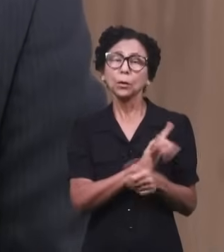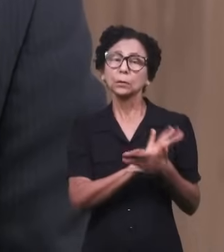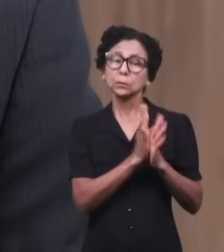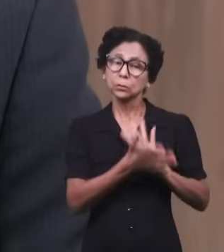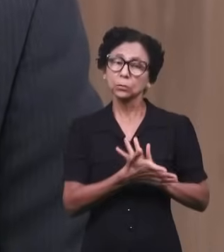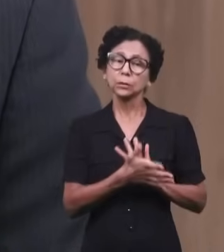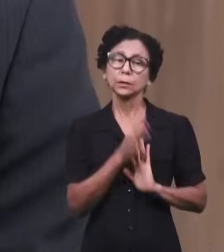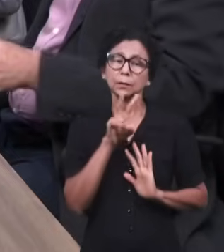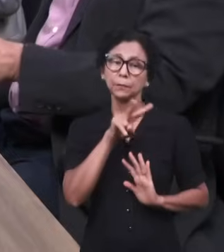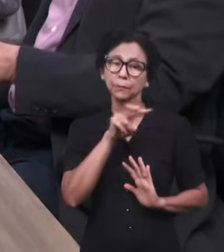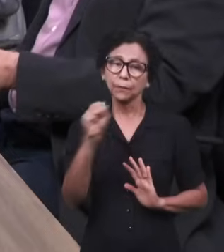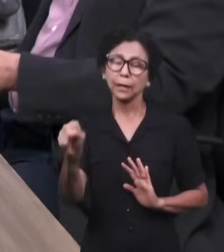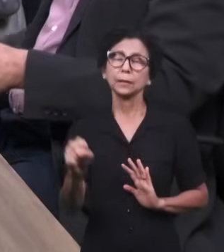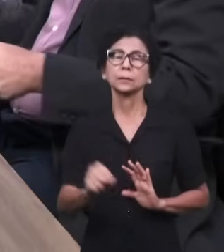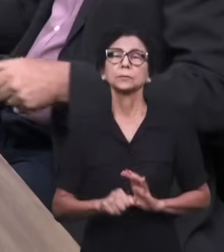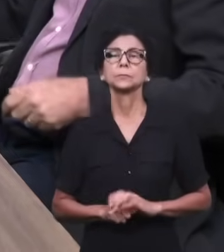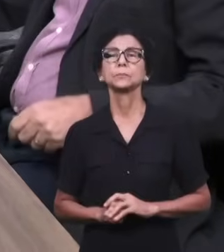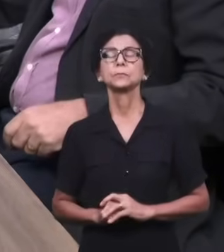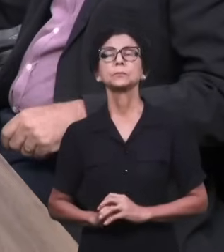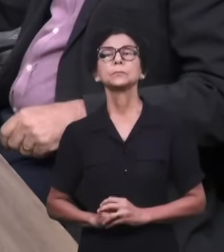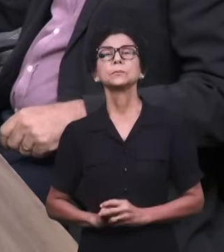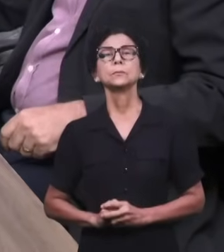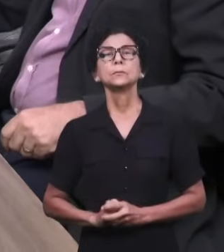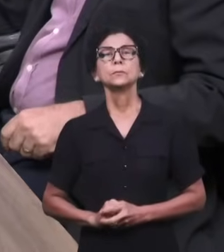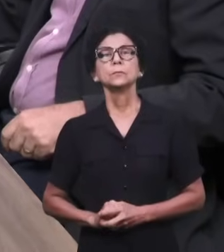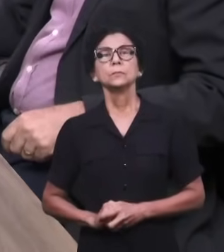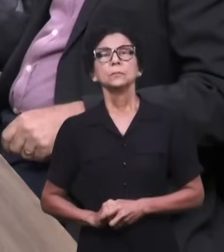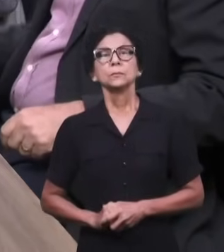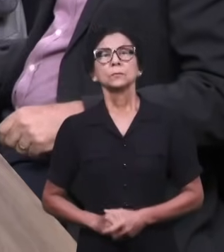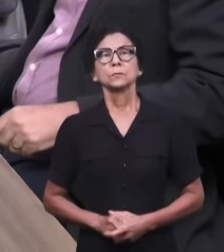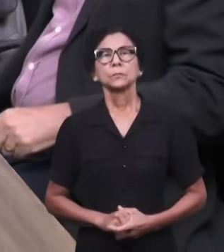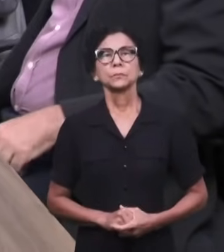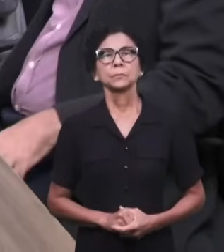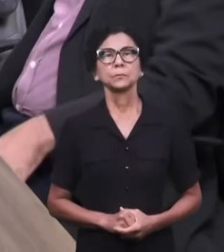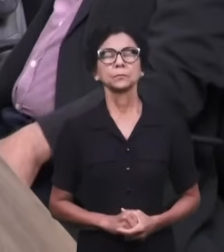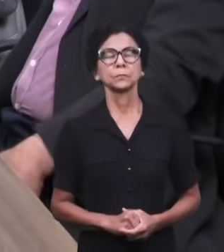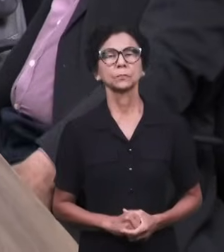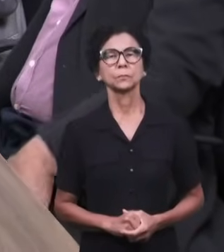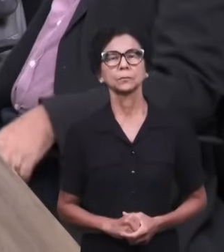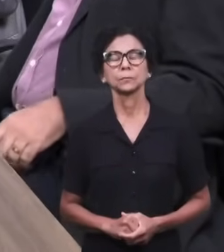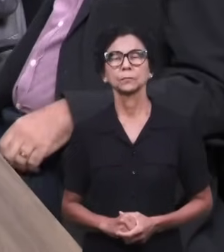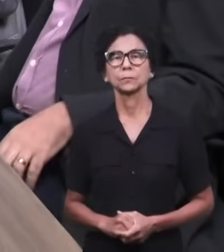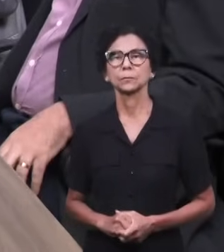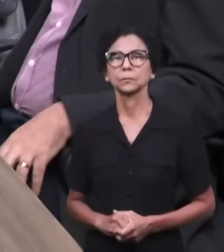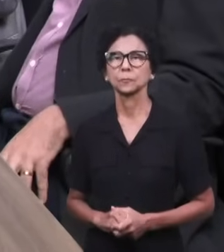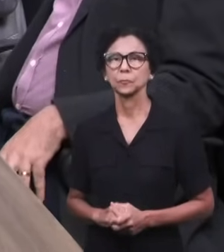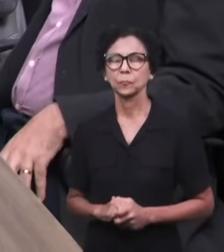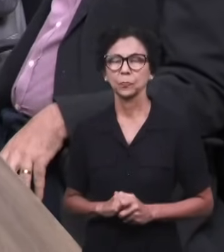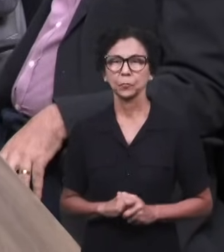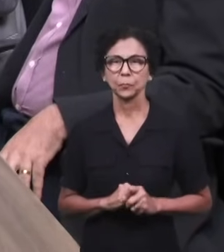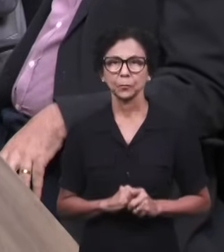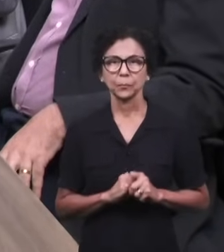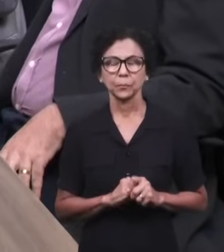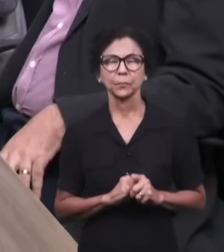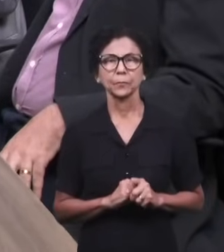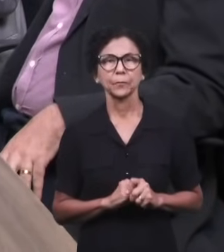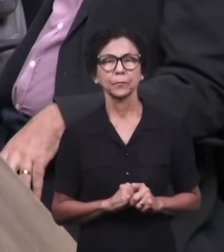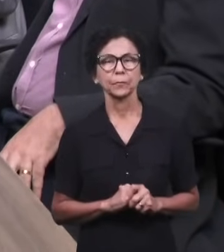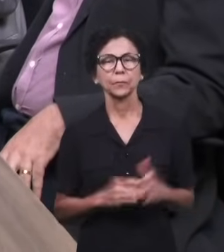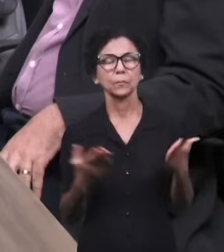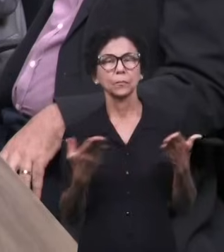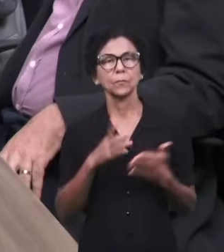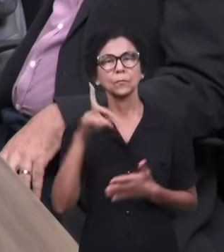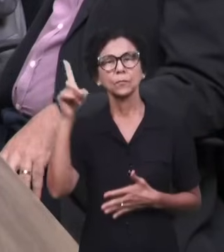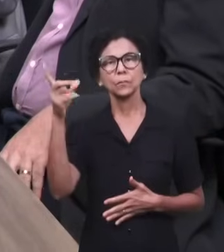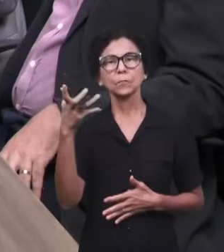né? Mas, Josias, observa que há um alerta importante aqui, nesse episódio de Ló sendo resgatado. O que o senhor quer fazer hoje? O senhor quer resgatar